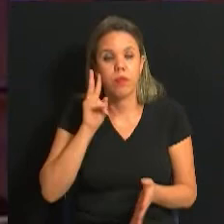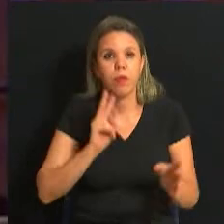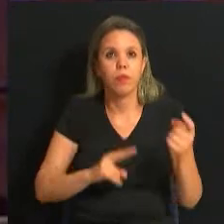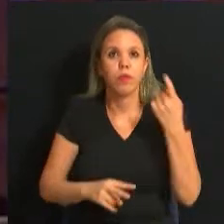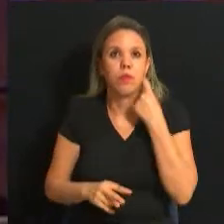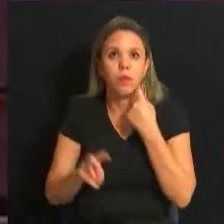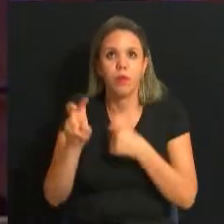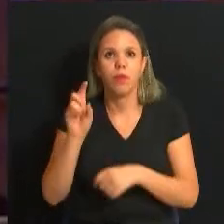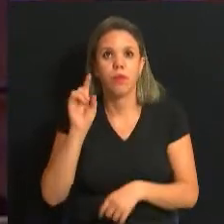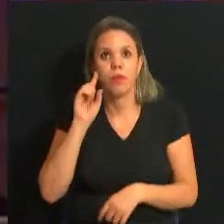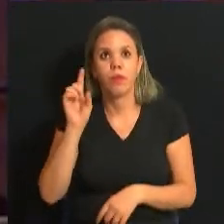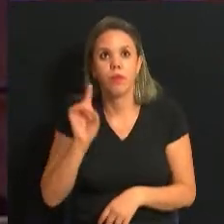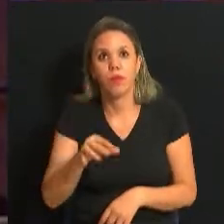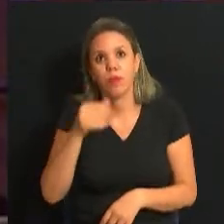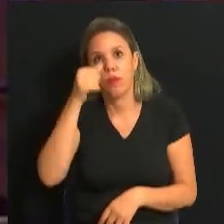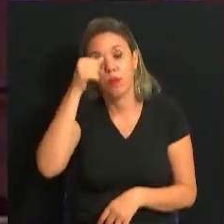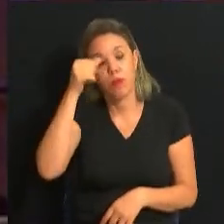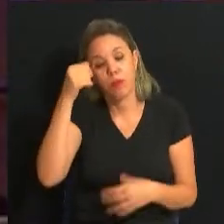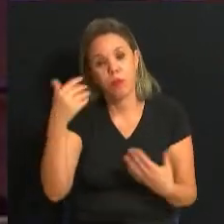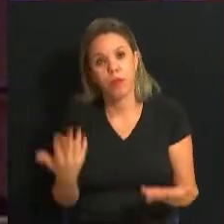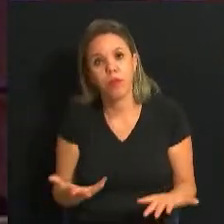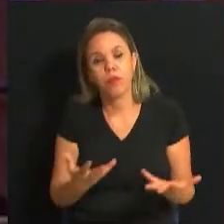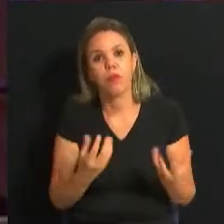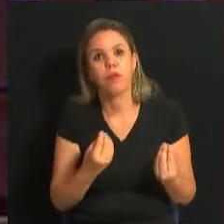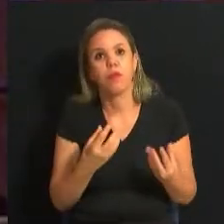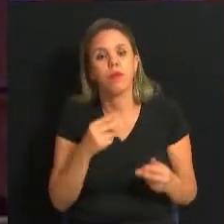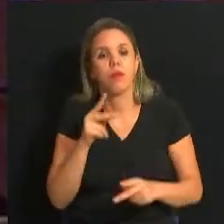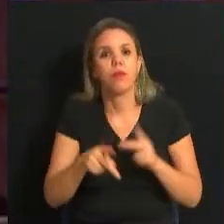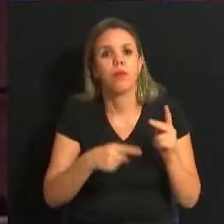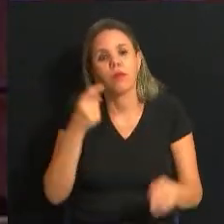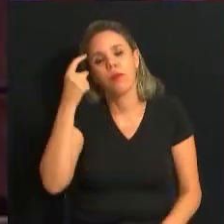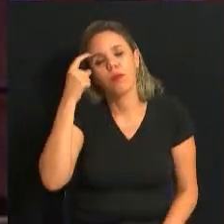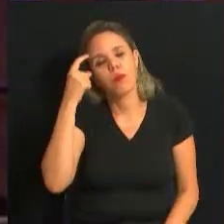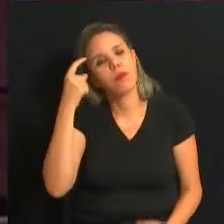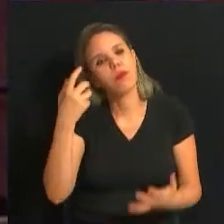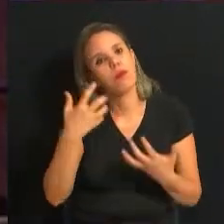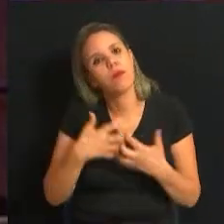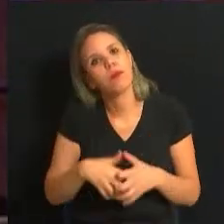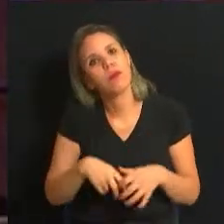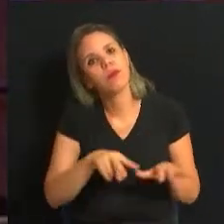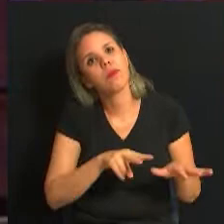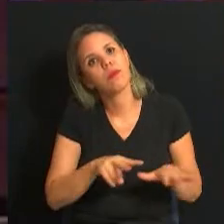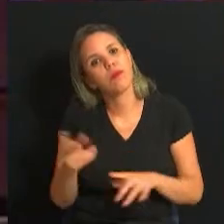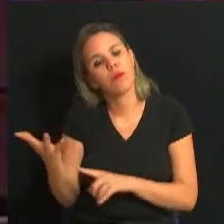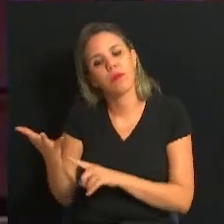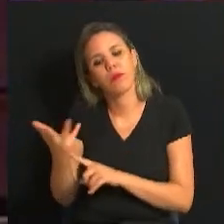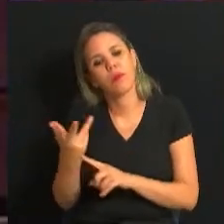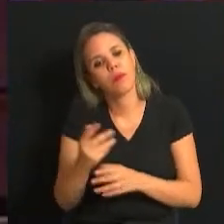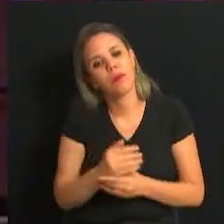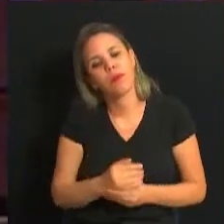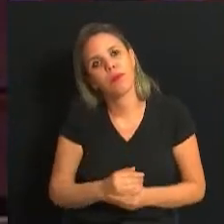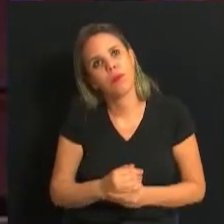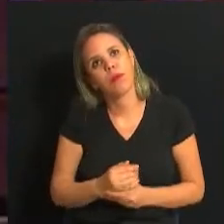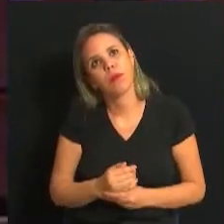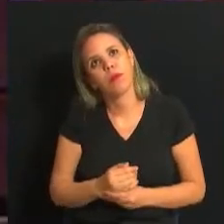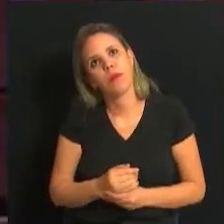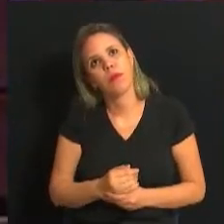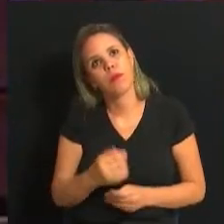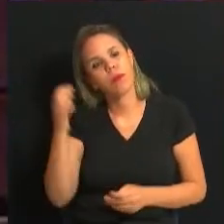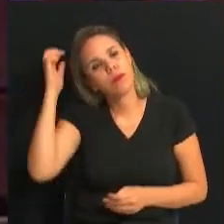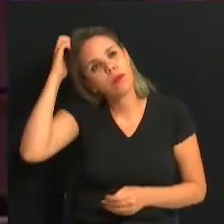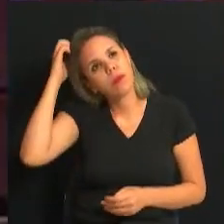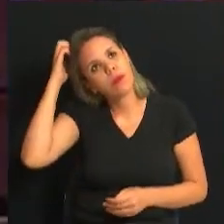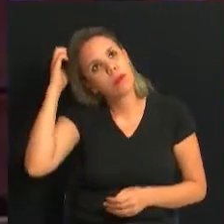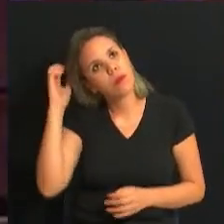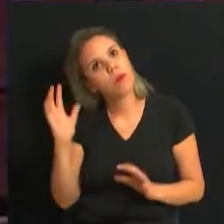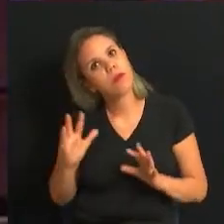dias. E muitos pensam que a Semana de Arte Moderna gerou